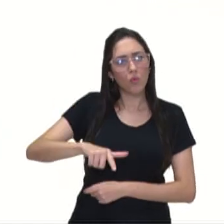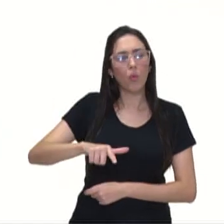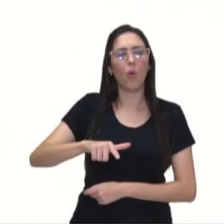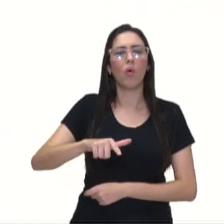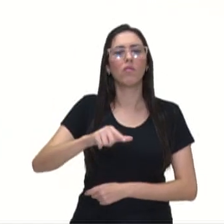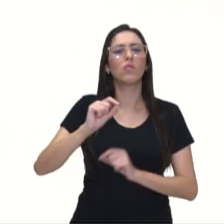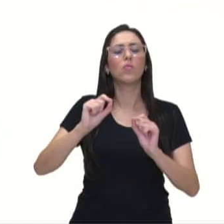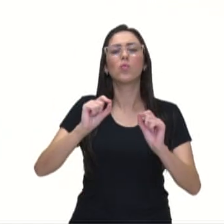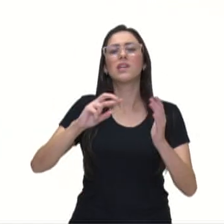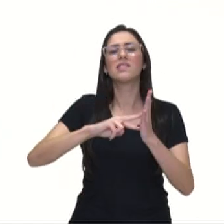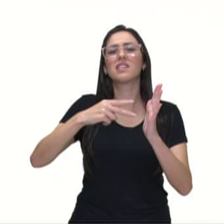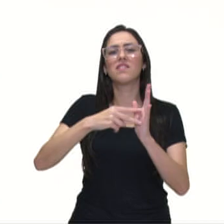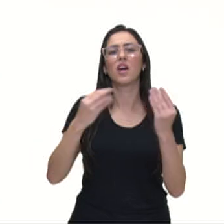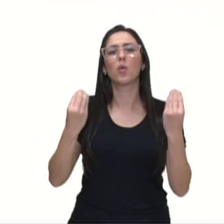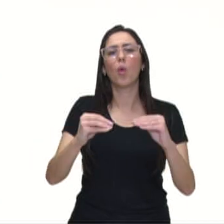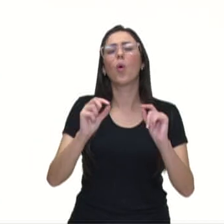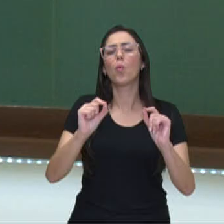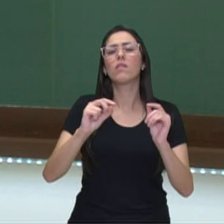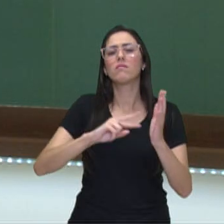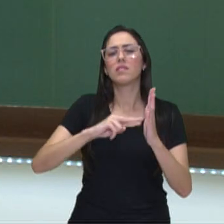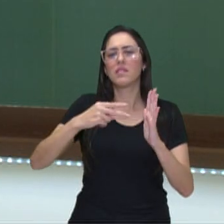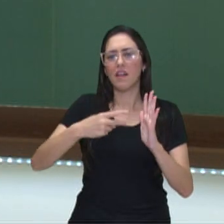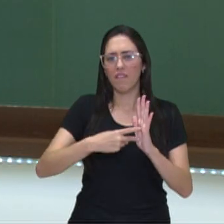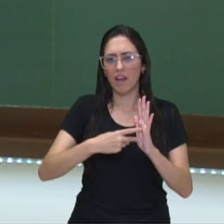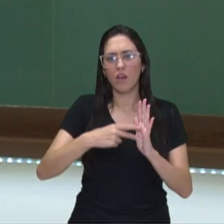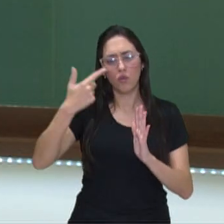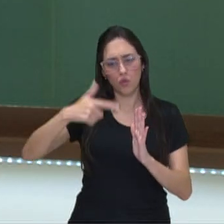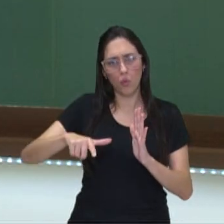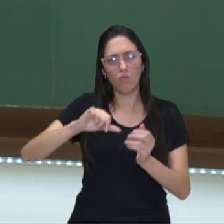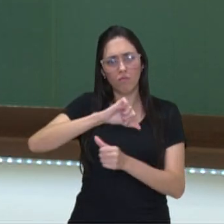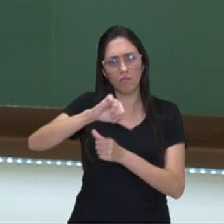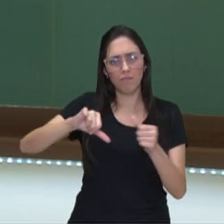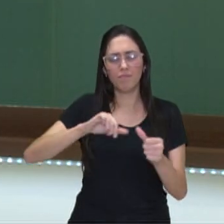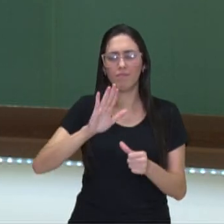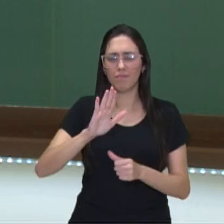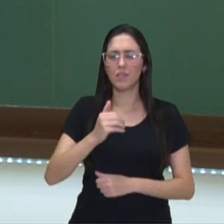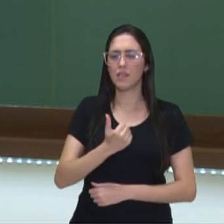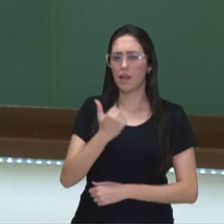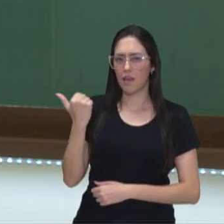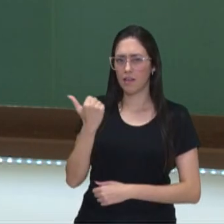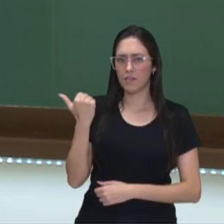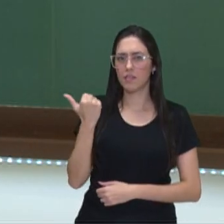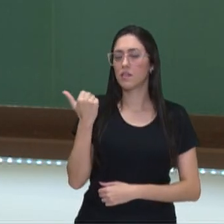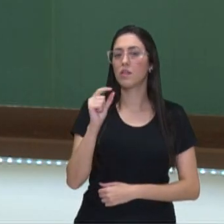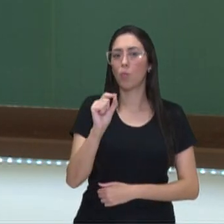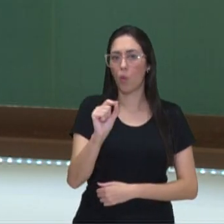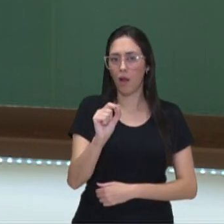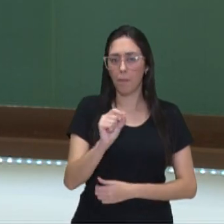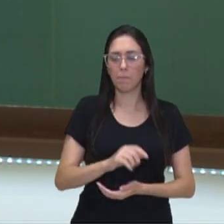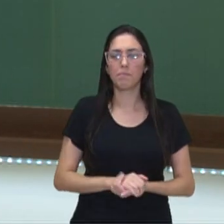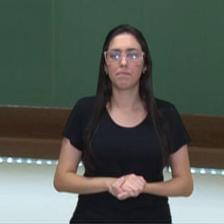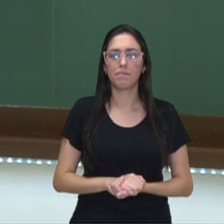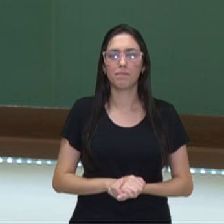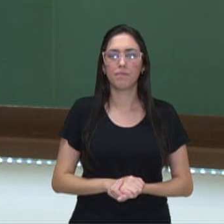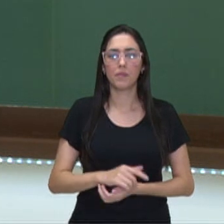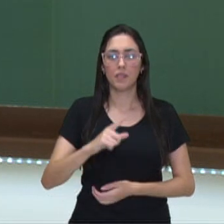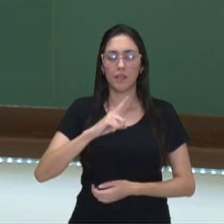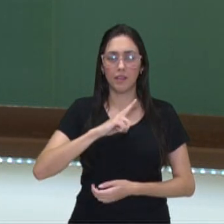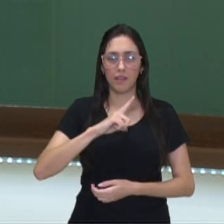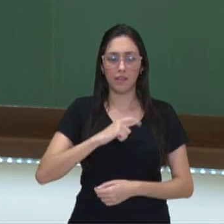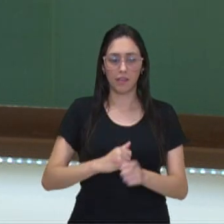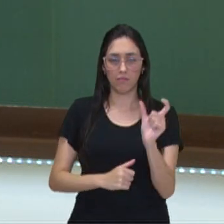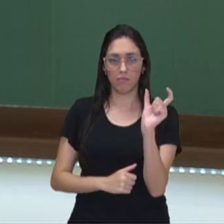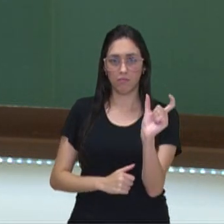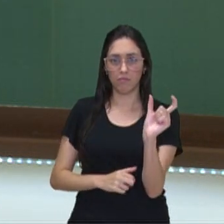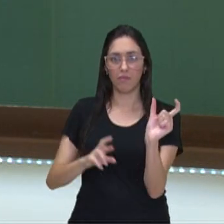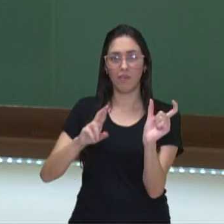seu significado. Então, aqui na Question 2, a nossa ideia é a gente pegar a root word, que